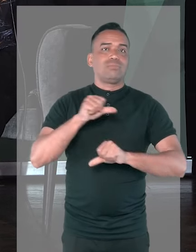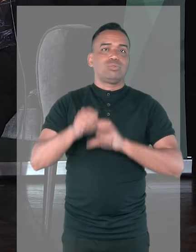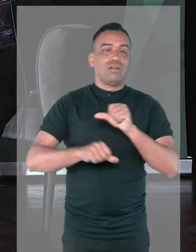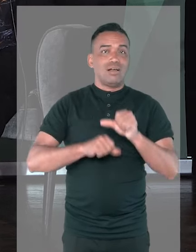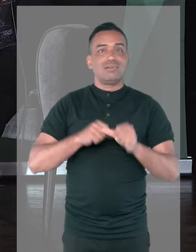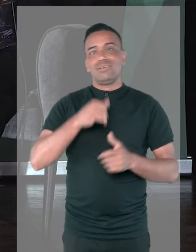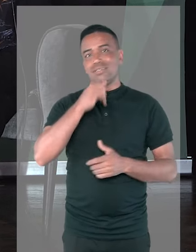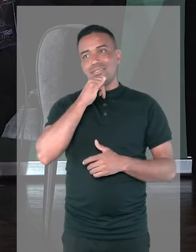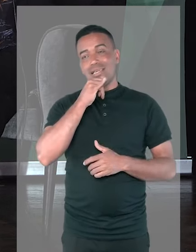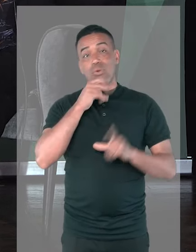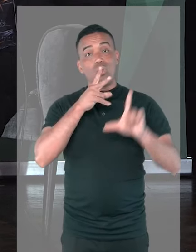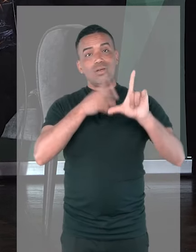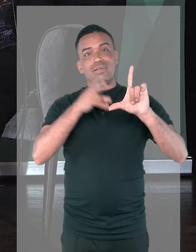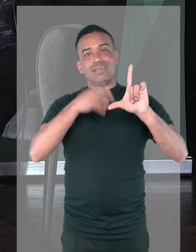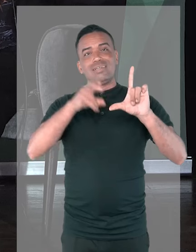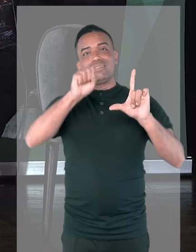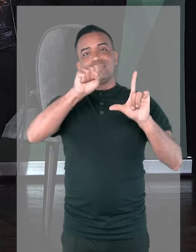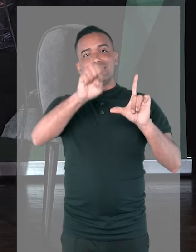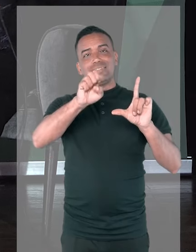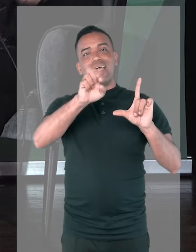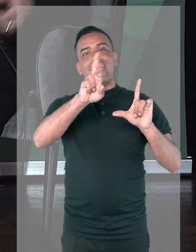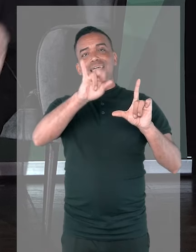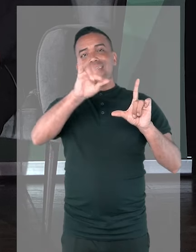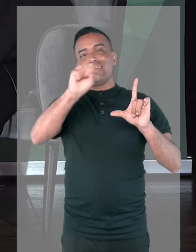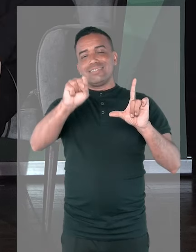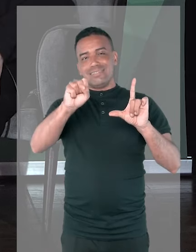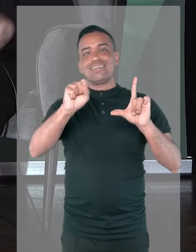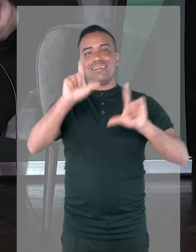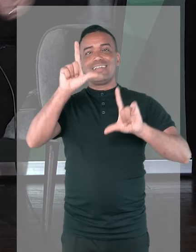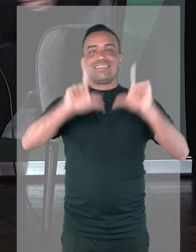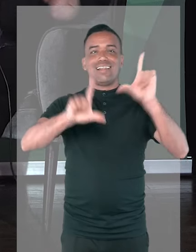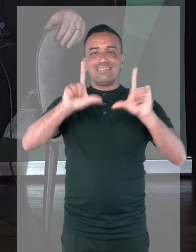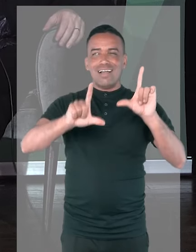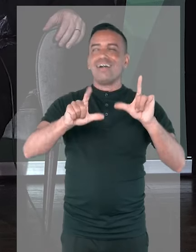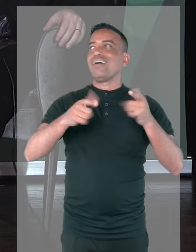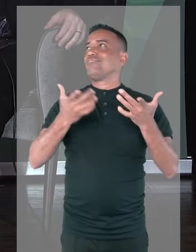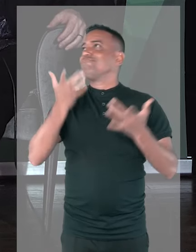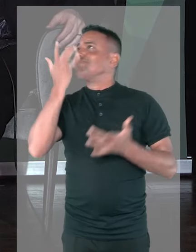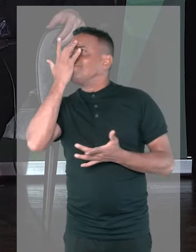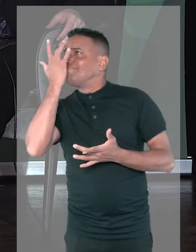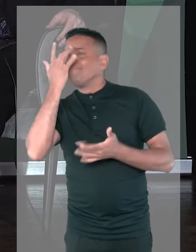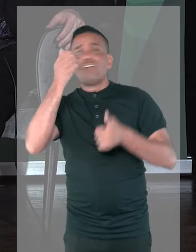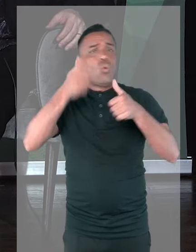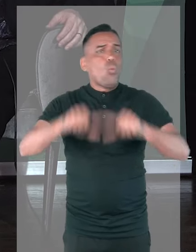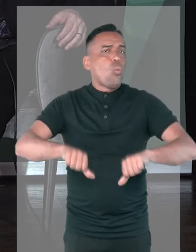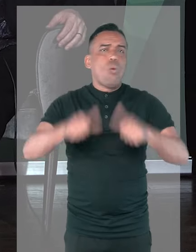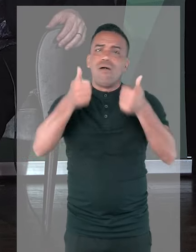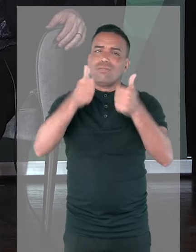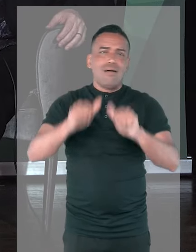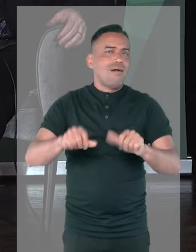as séries ficaram cada vez mais incríveis, mais ricas em termos de qualidade